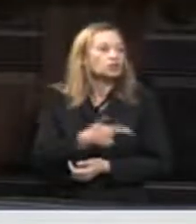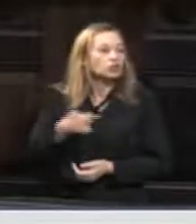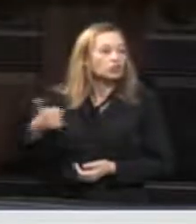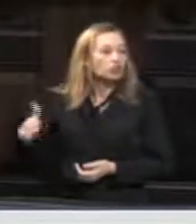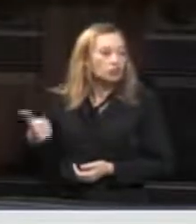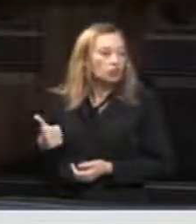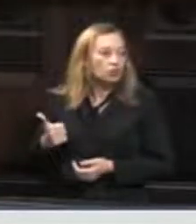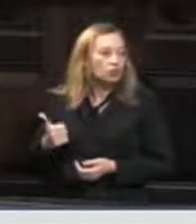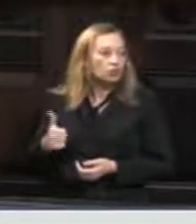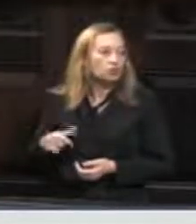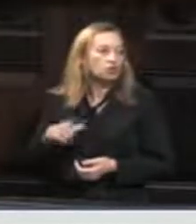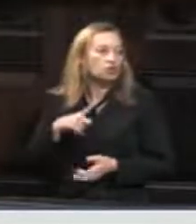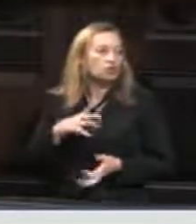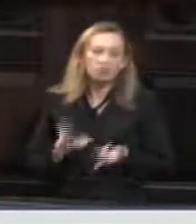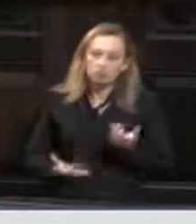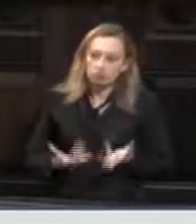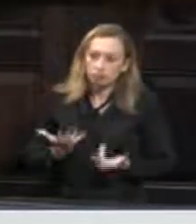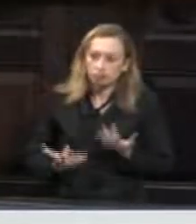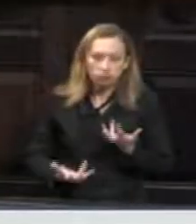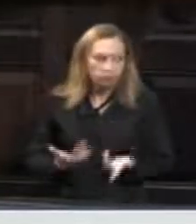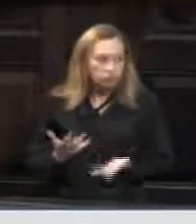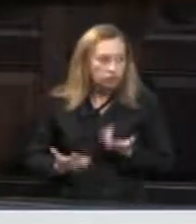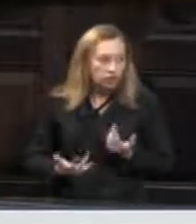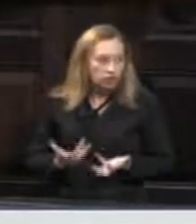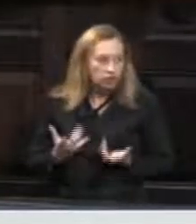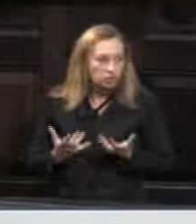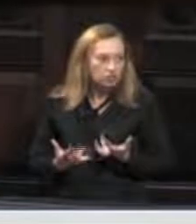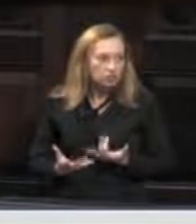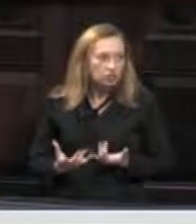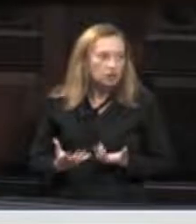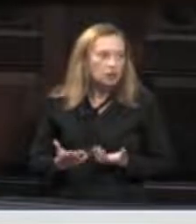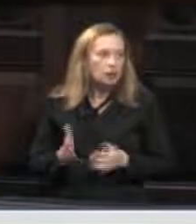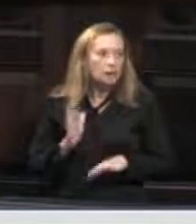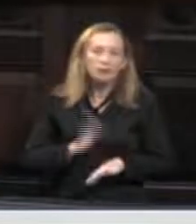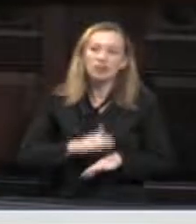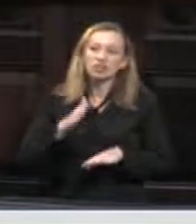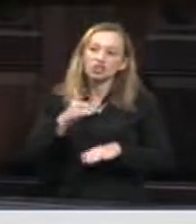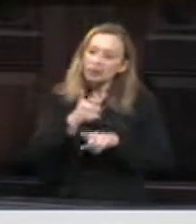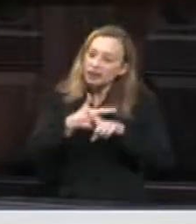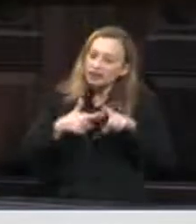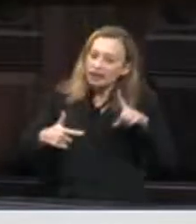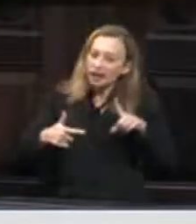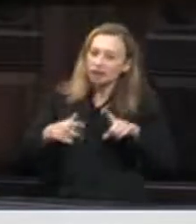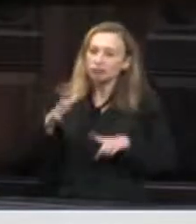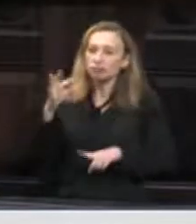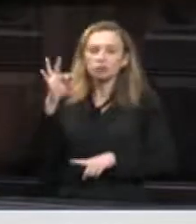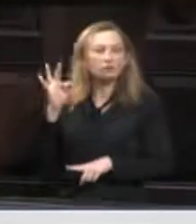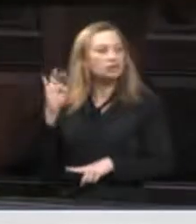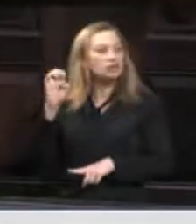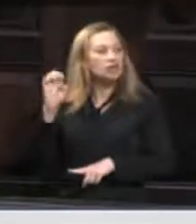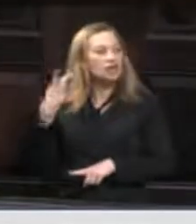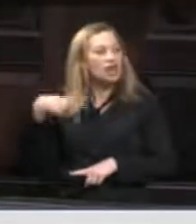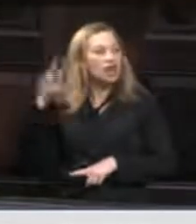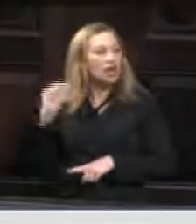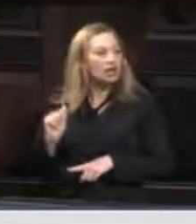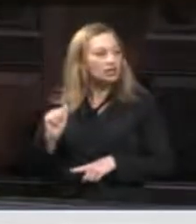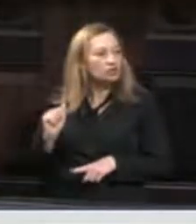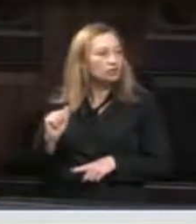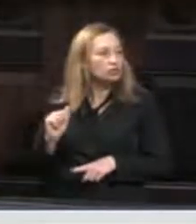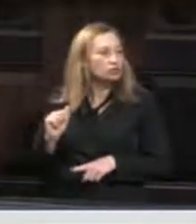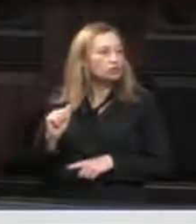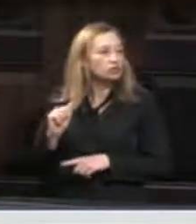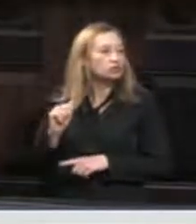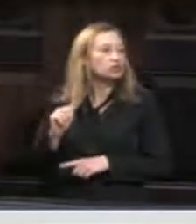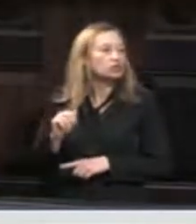incêndio, do qual destruiu mais da metade do seu telhado. E esse telhado, por ser uma casa de patrimônio